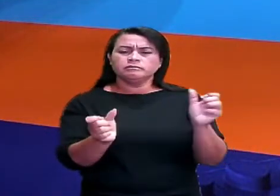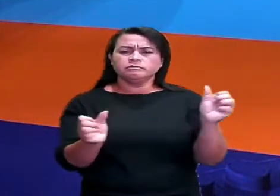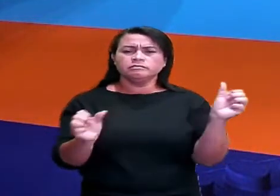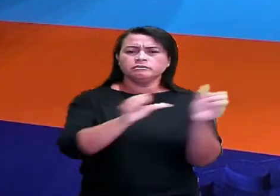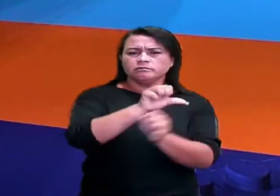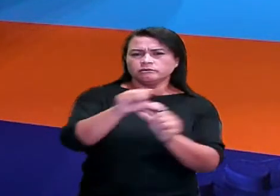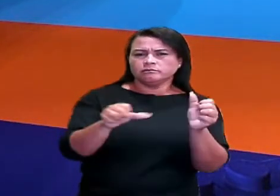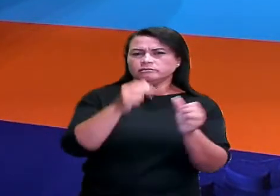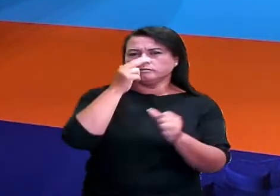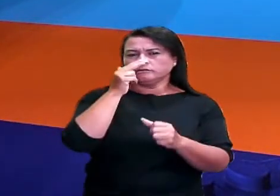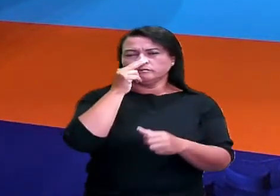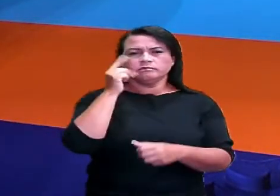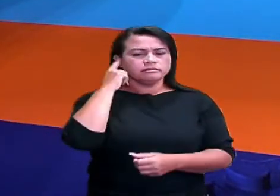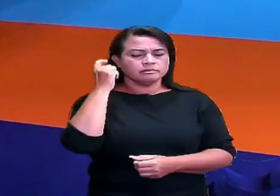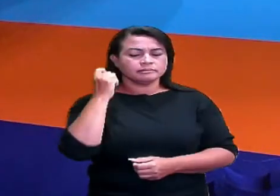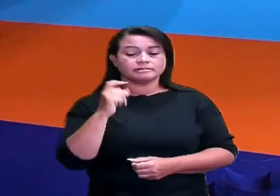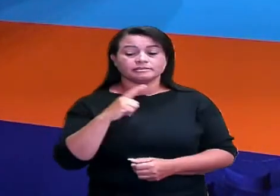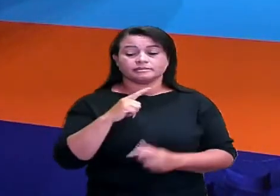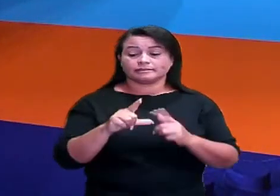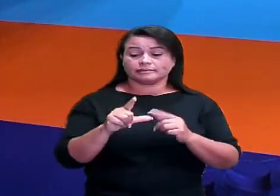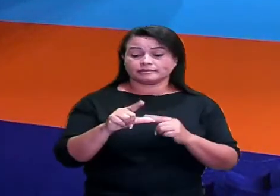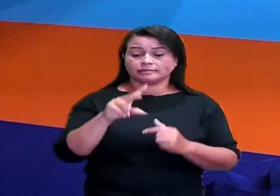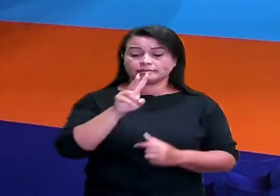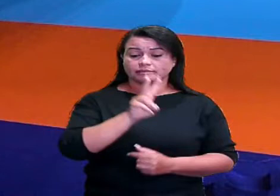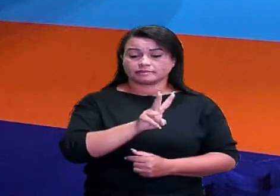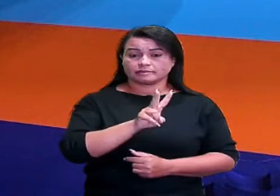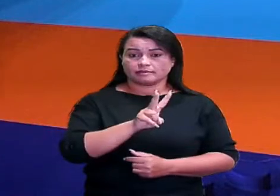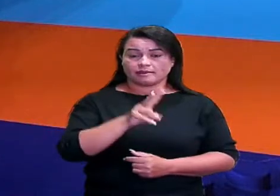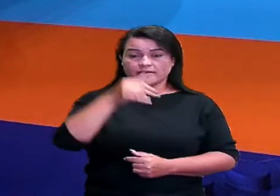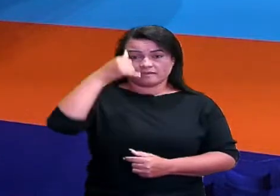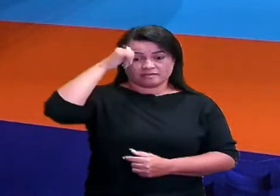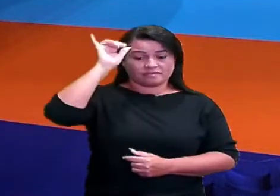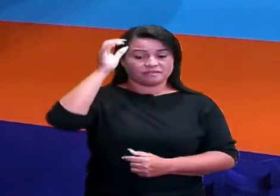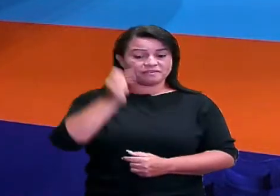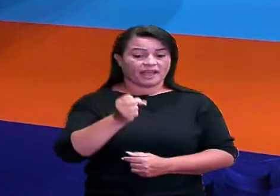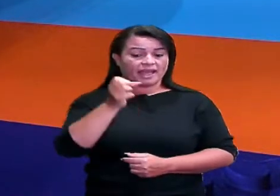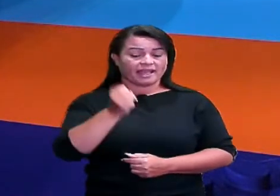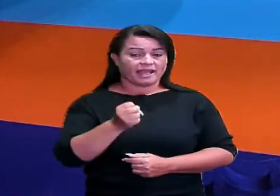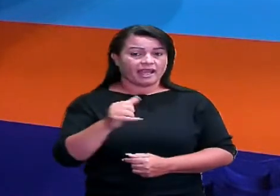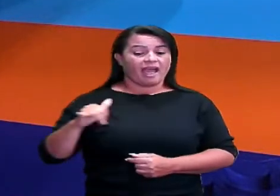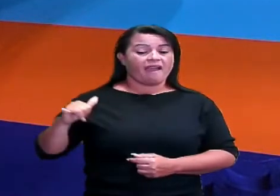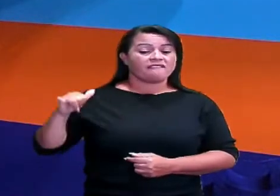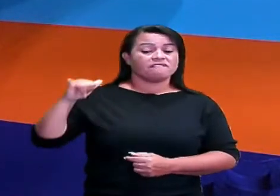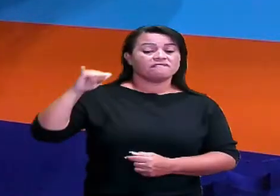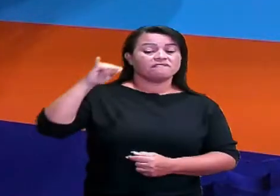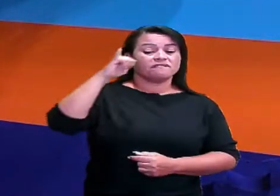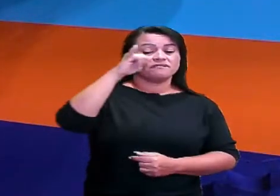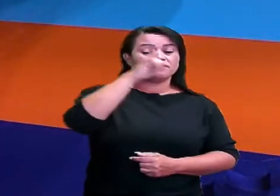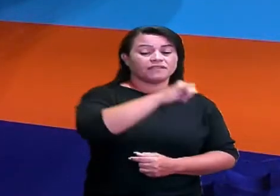som. A letra V, aqui ó, vaca, avião,